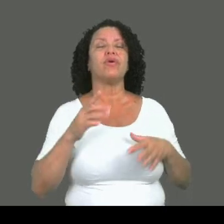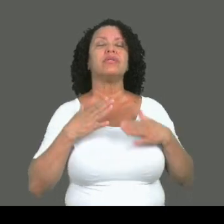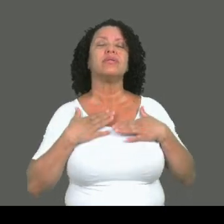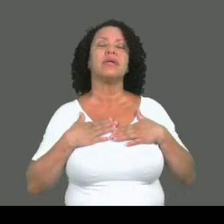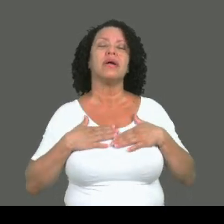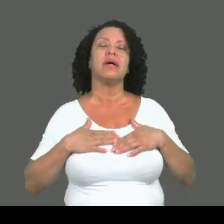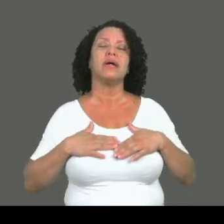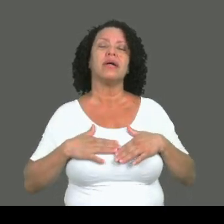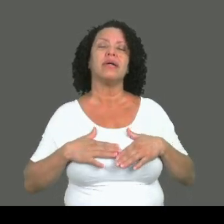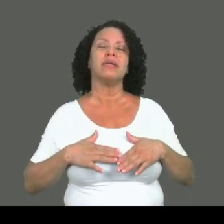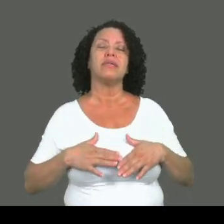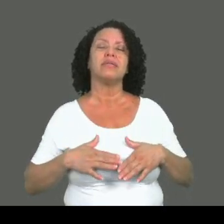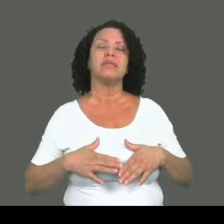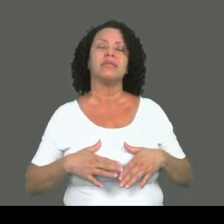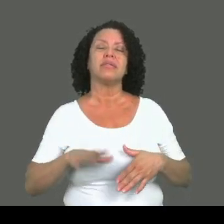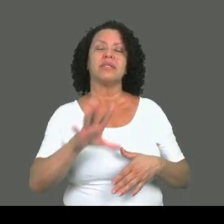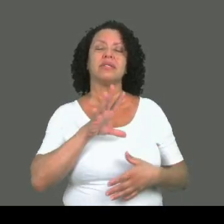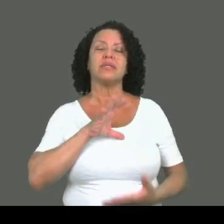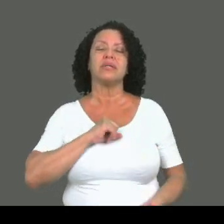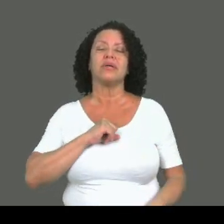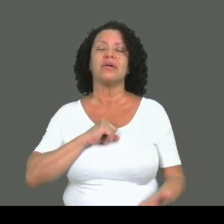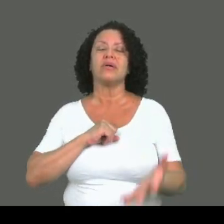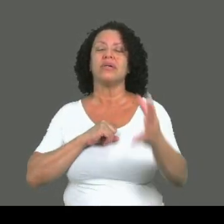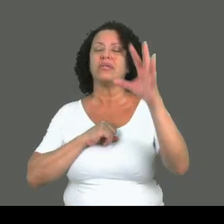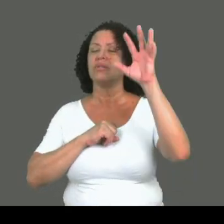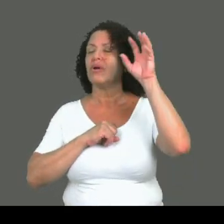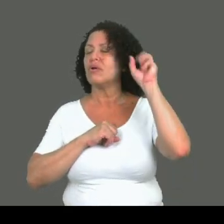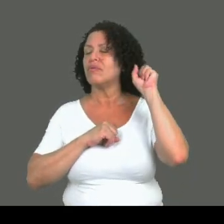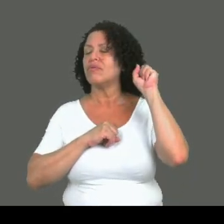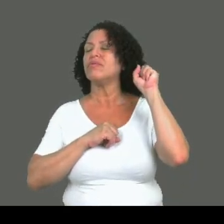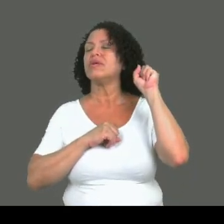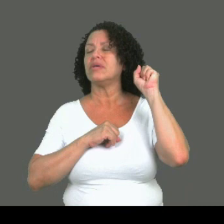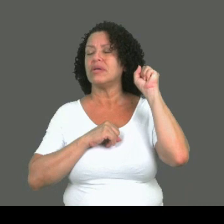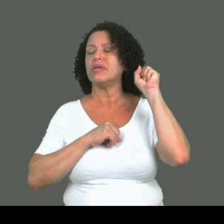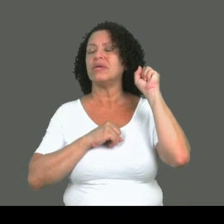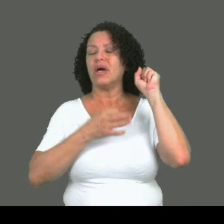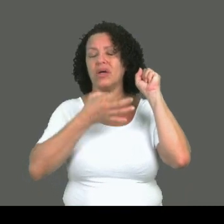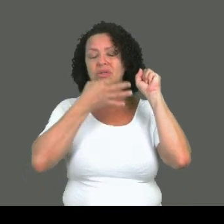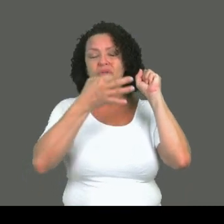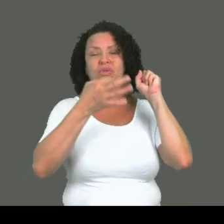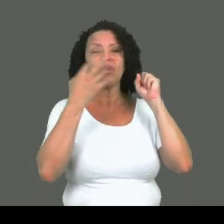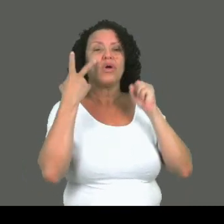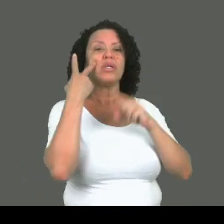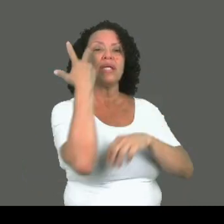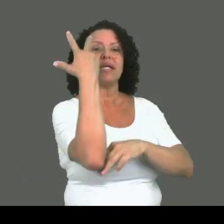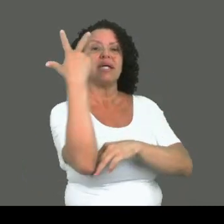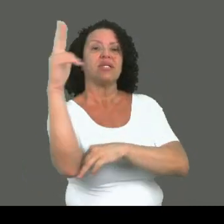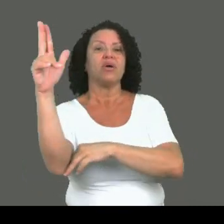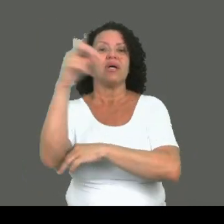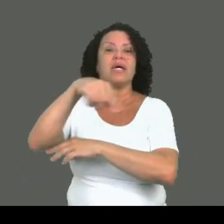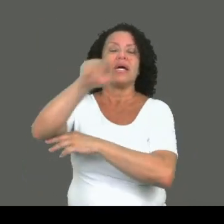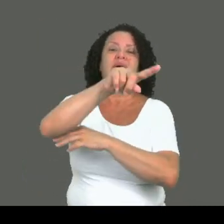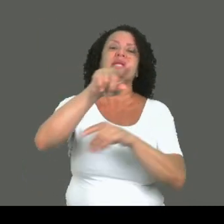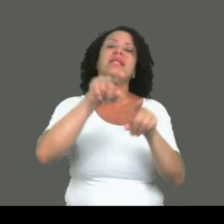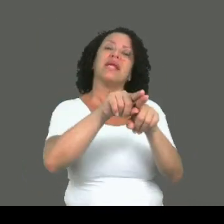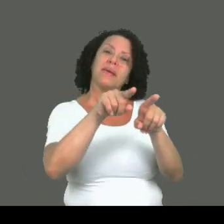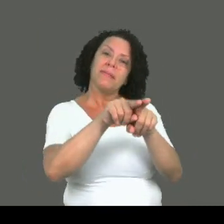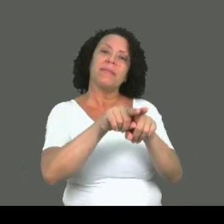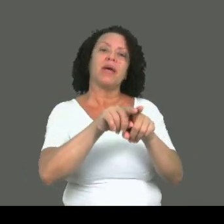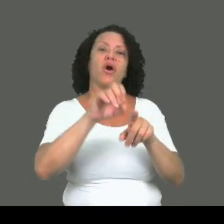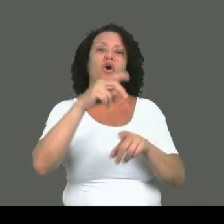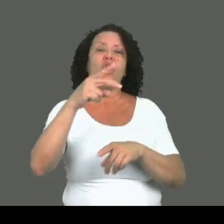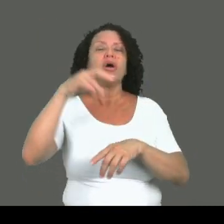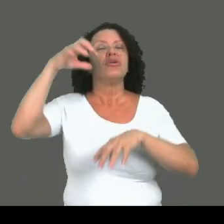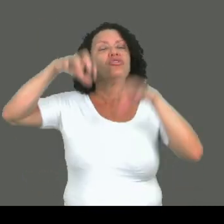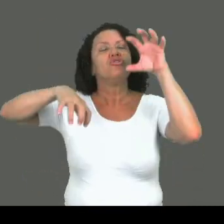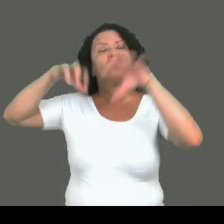né? Que te agrade, ou então uma música, um som da natureza, um som de pássaros, ou o som da chuva,